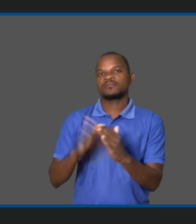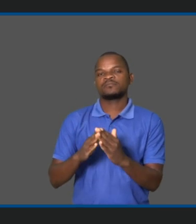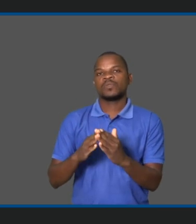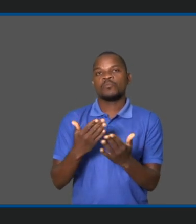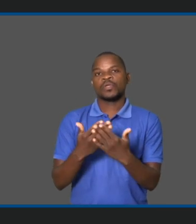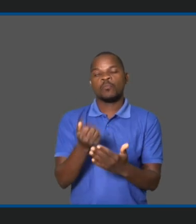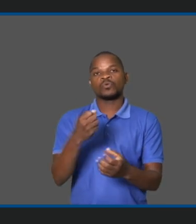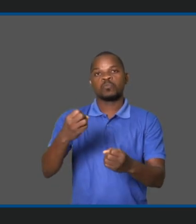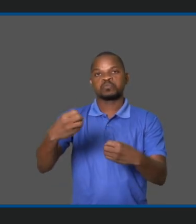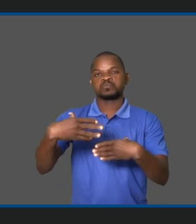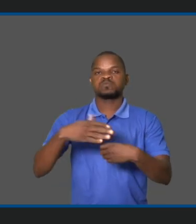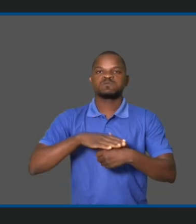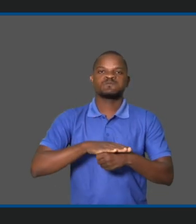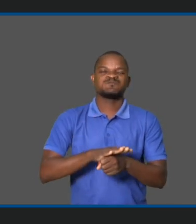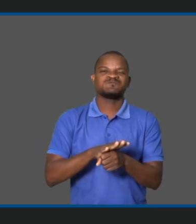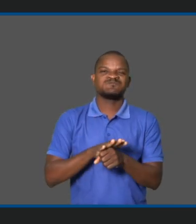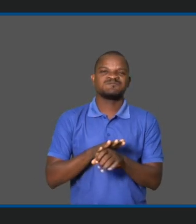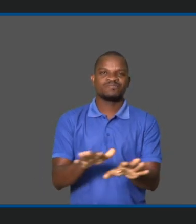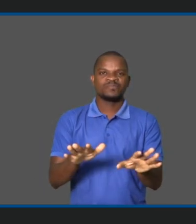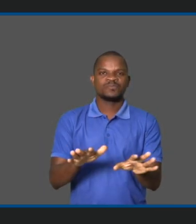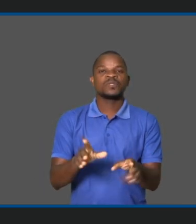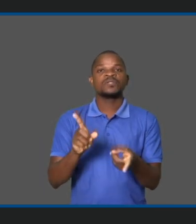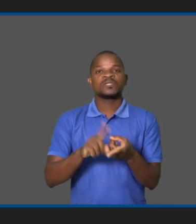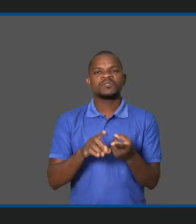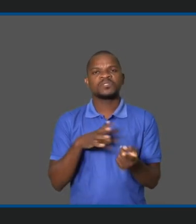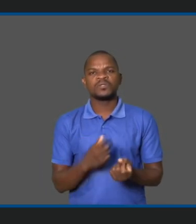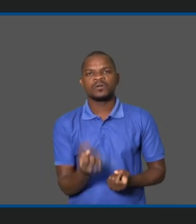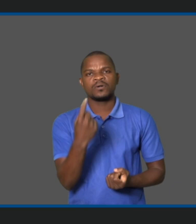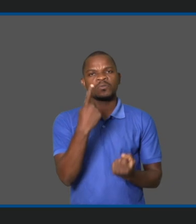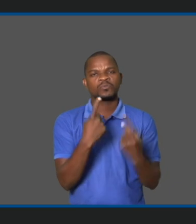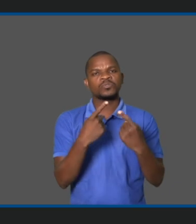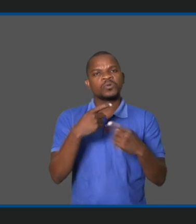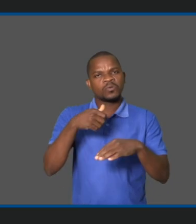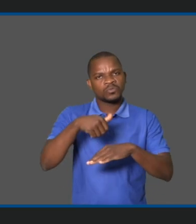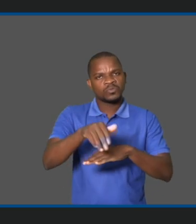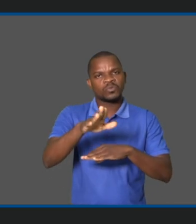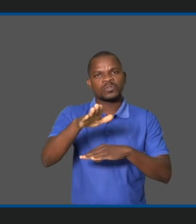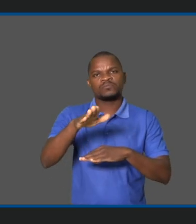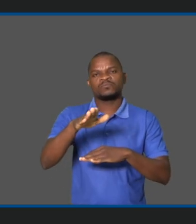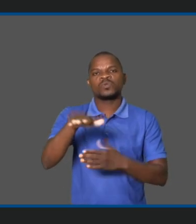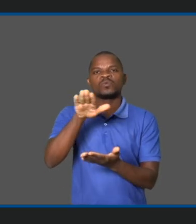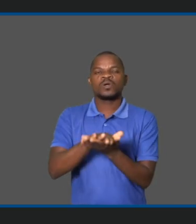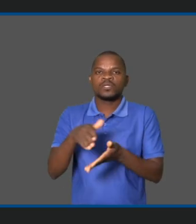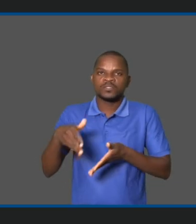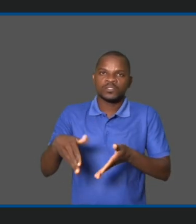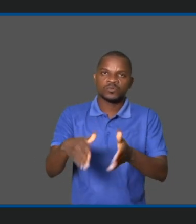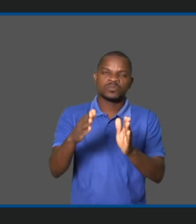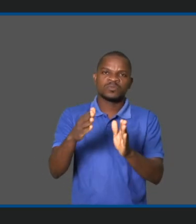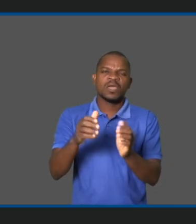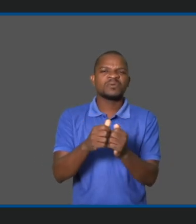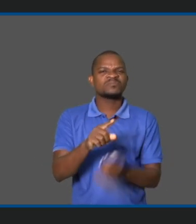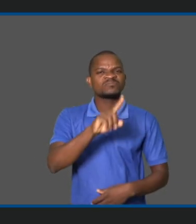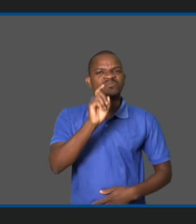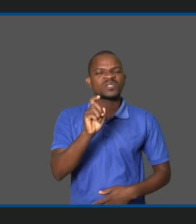interpelados nas ruas e podem, de alguma forma, ser violentados. Há algum trabalho que sendo feito na nível de famaote que sensibilize as